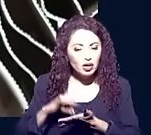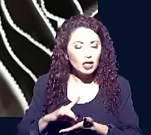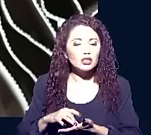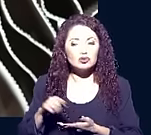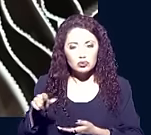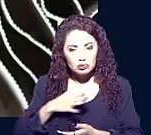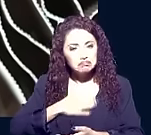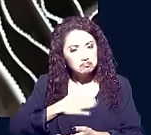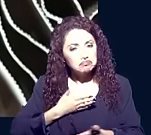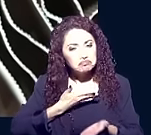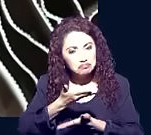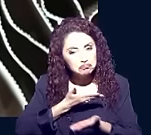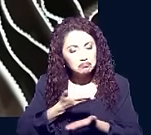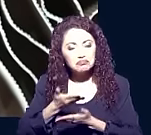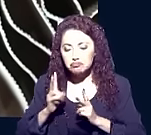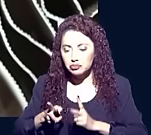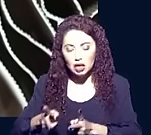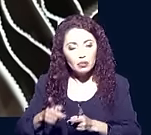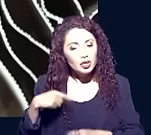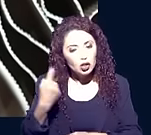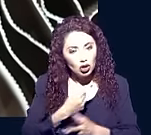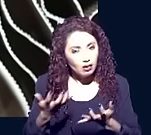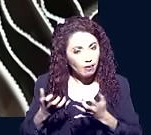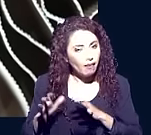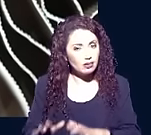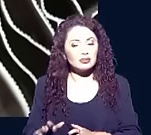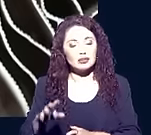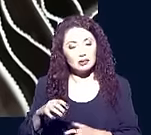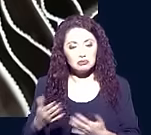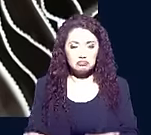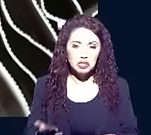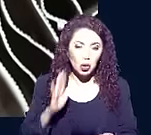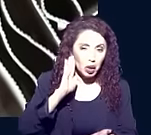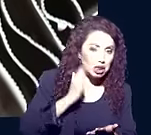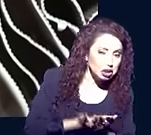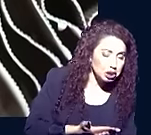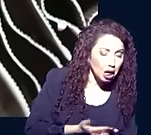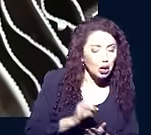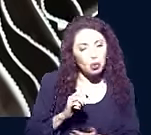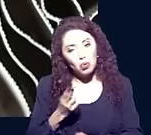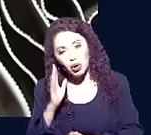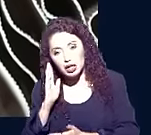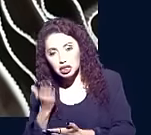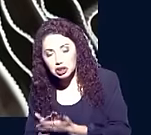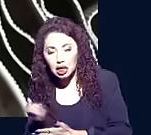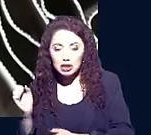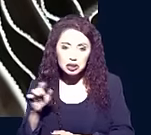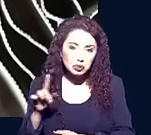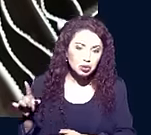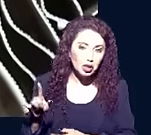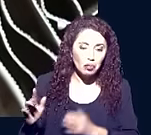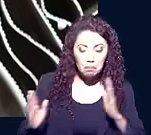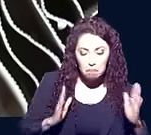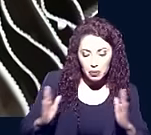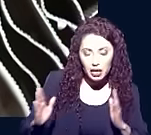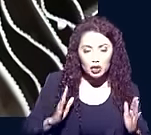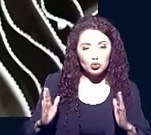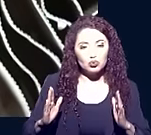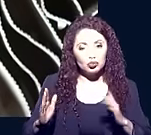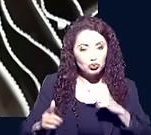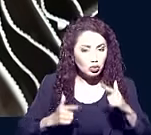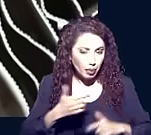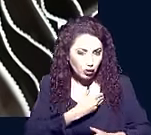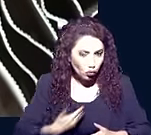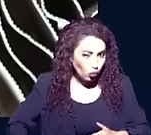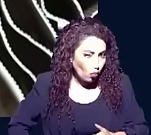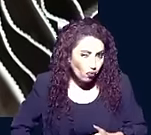um diálogo permanente atrá disso que nós vamos eu acreditar ou não acreditar se o tempo de Mandato vai resolver o problema a minha